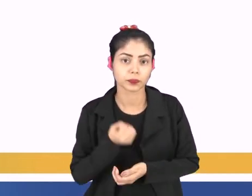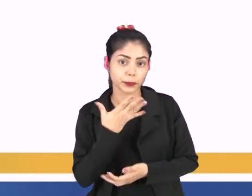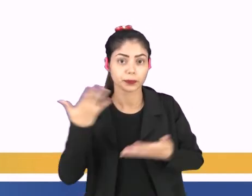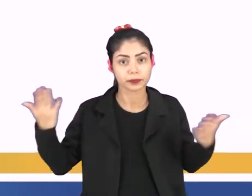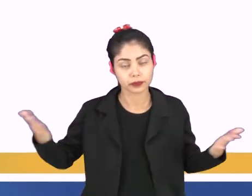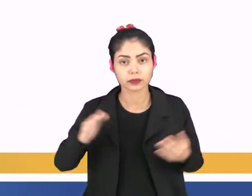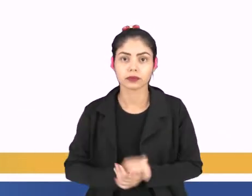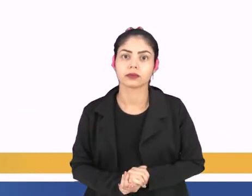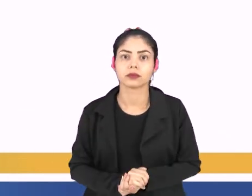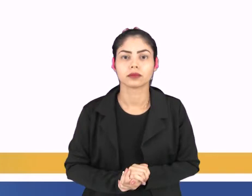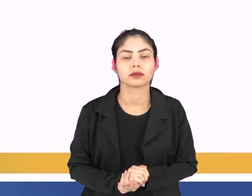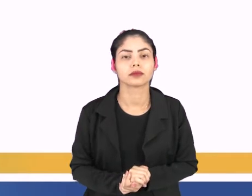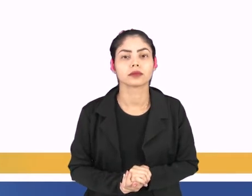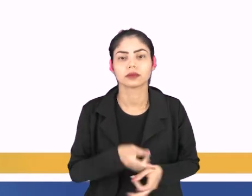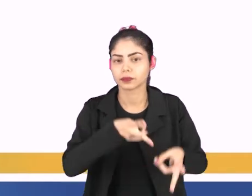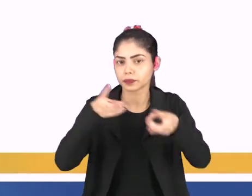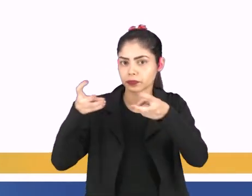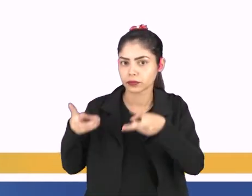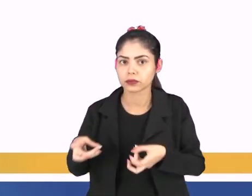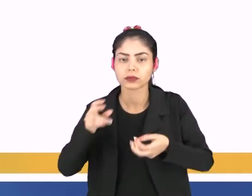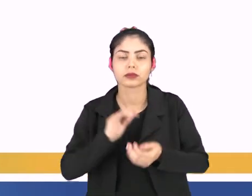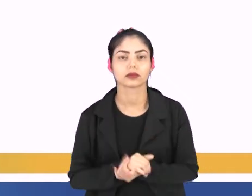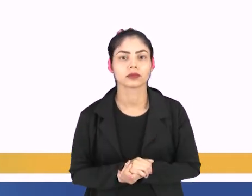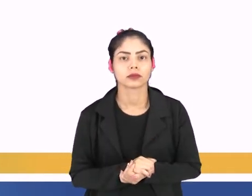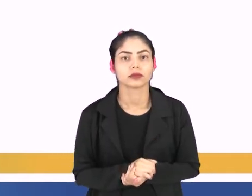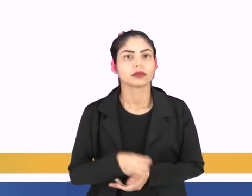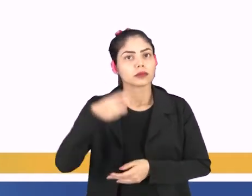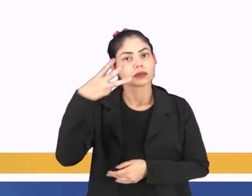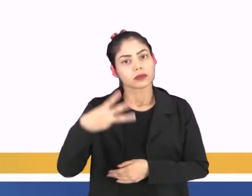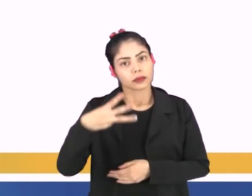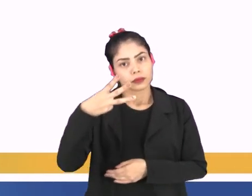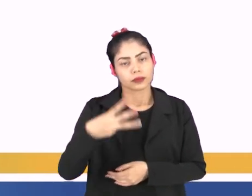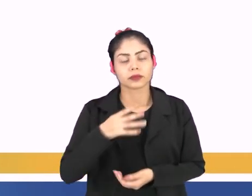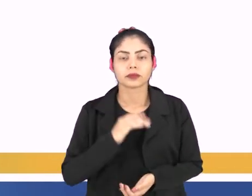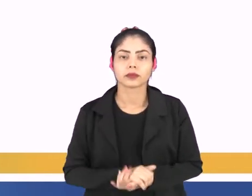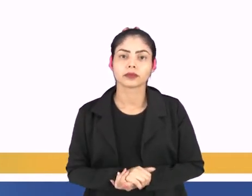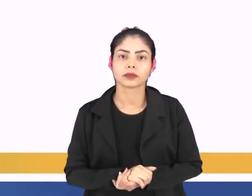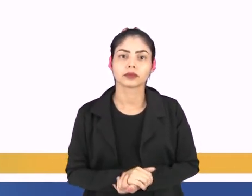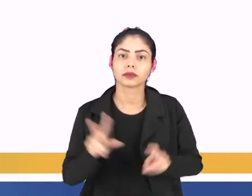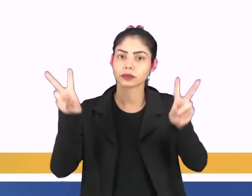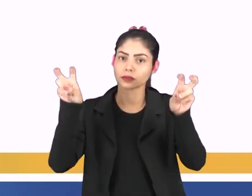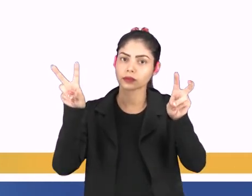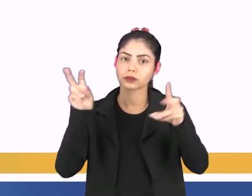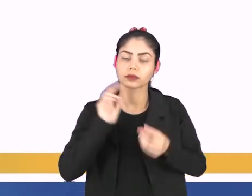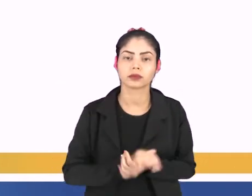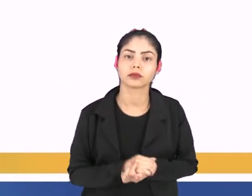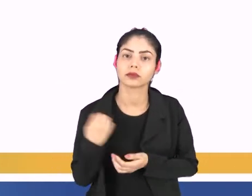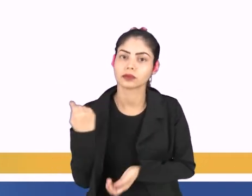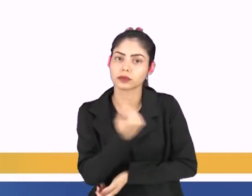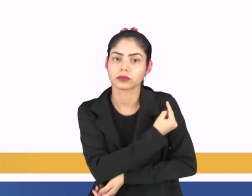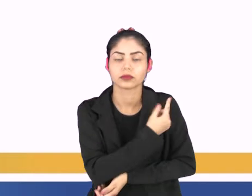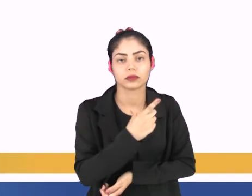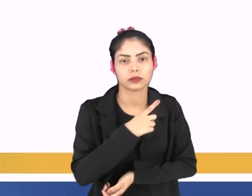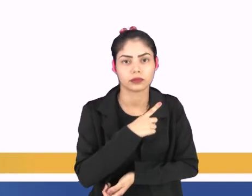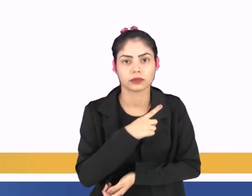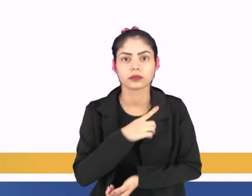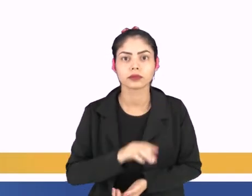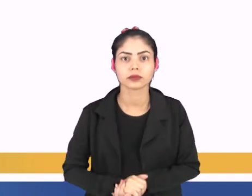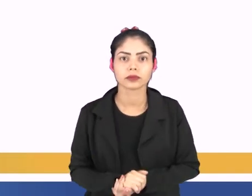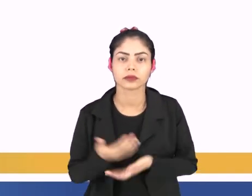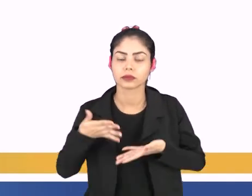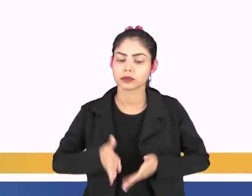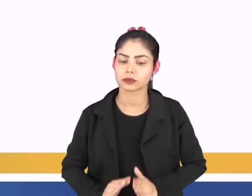gente, então percebam que no terceiro termo aí, nós temos